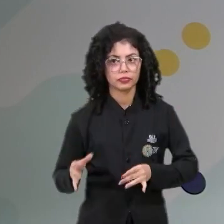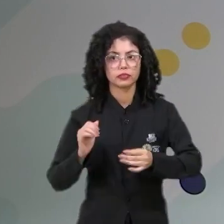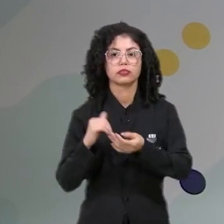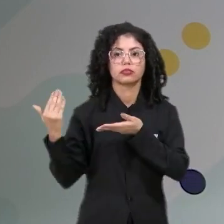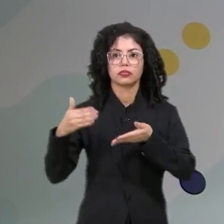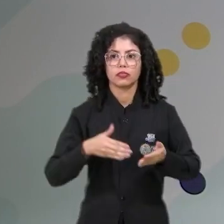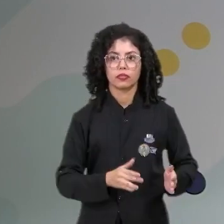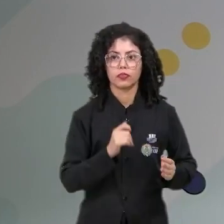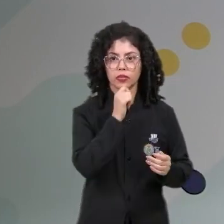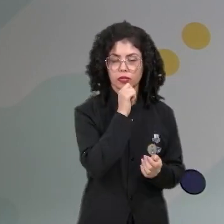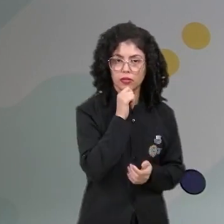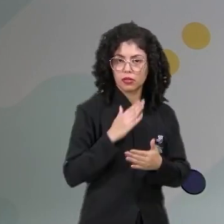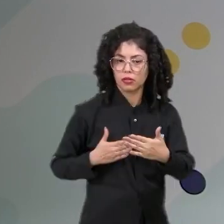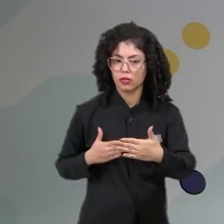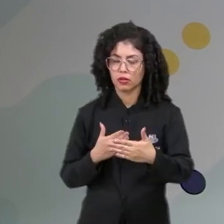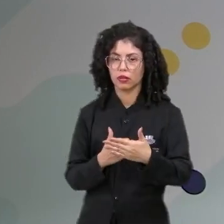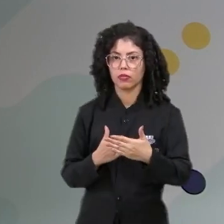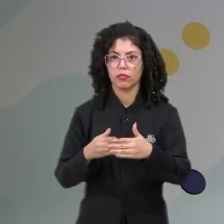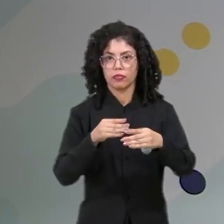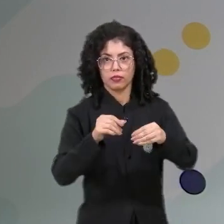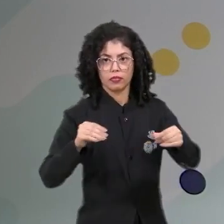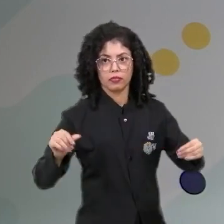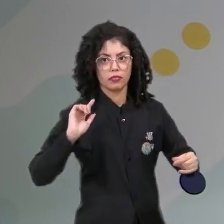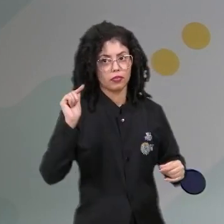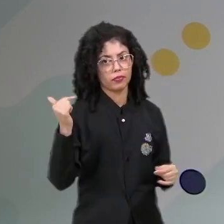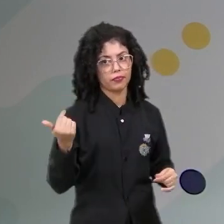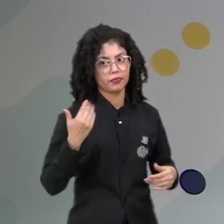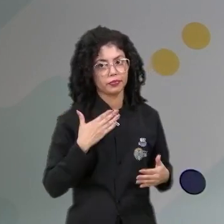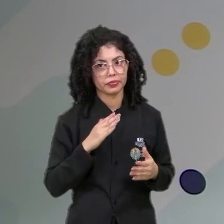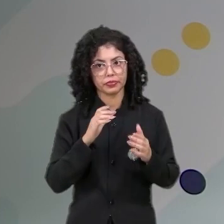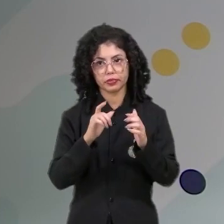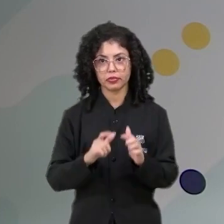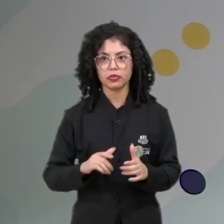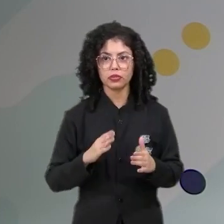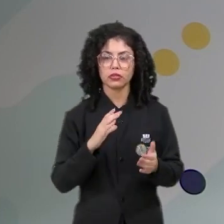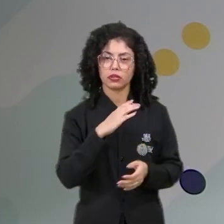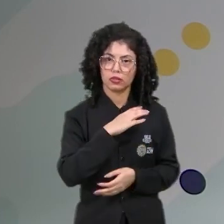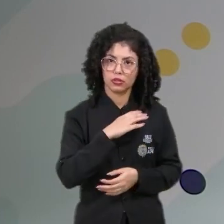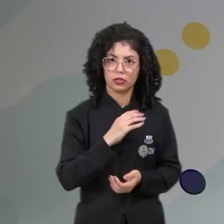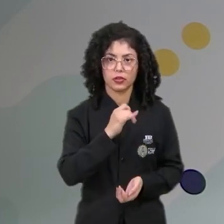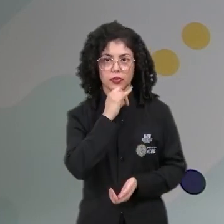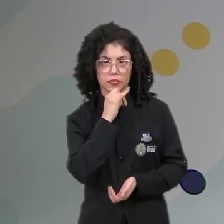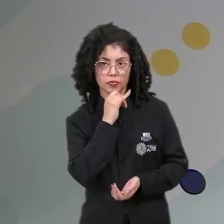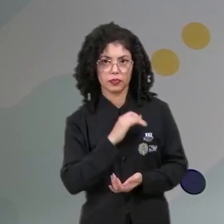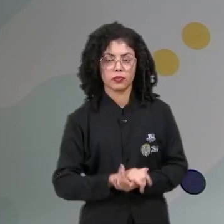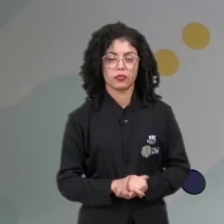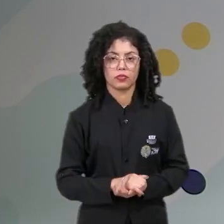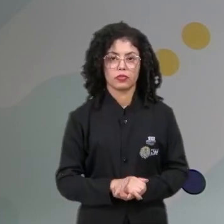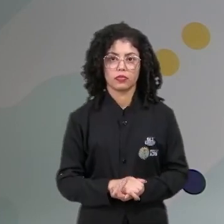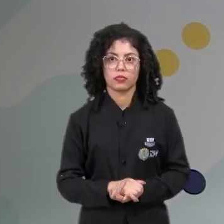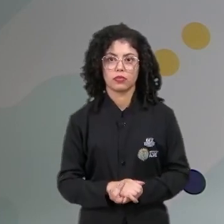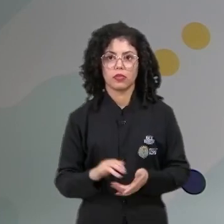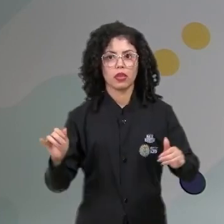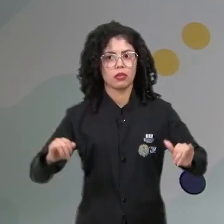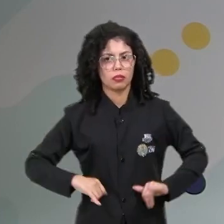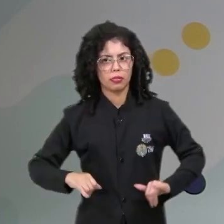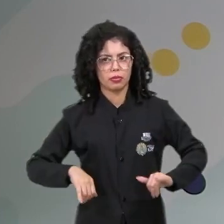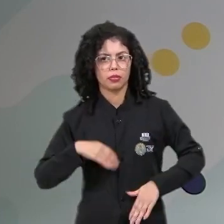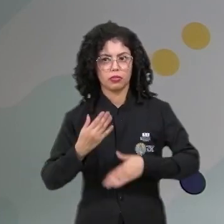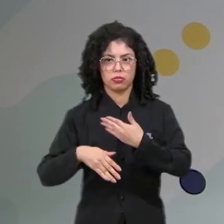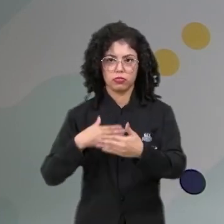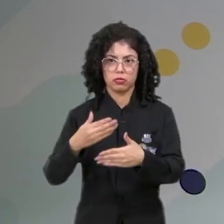chega até ao limite ali territorial da outra cidade, tá? Então, se, por exemplo, Rio Branco sofresse um processo